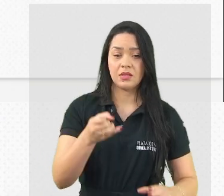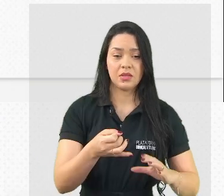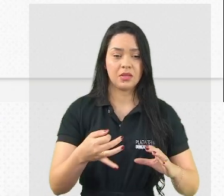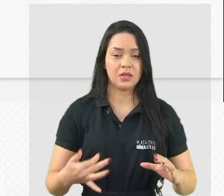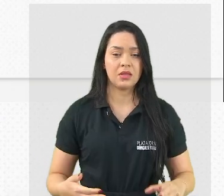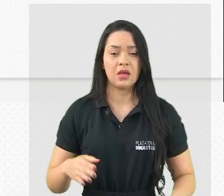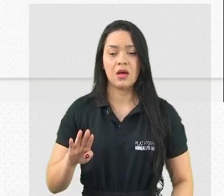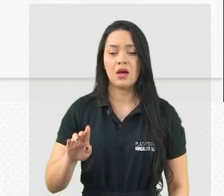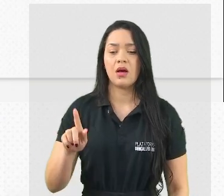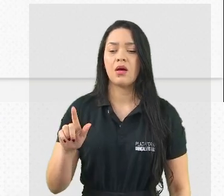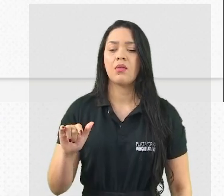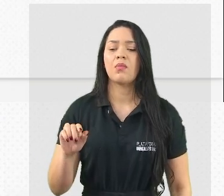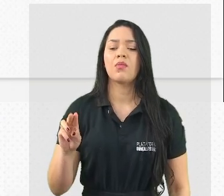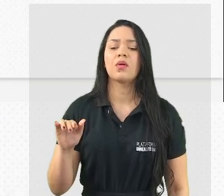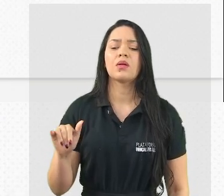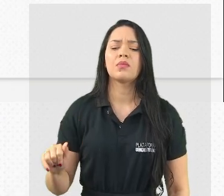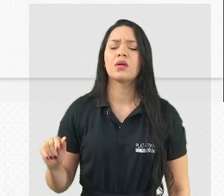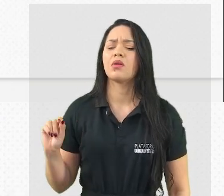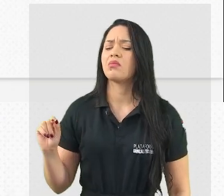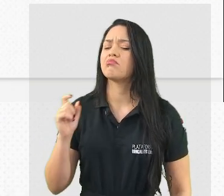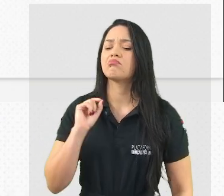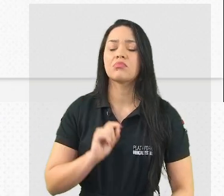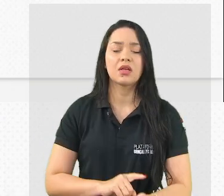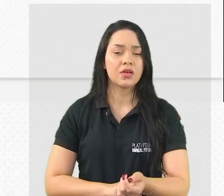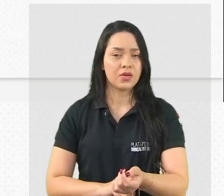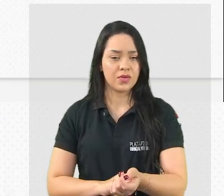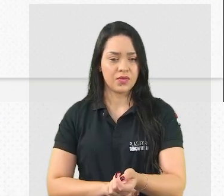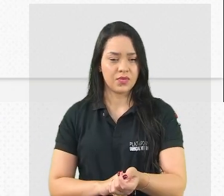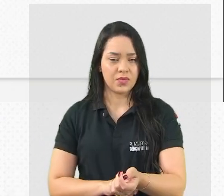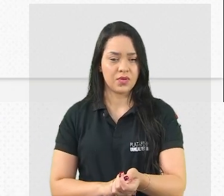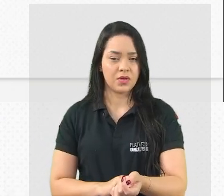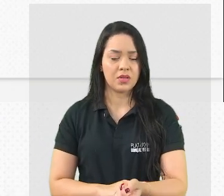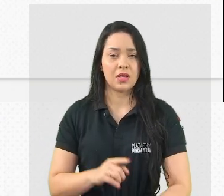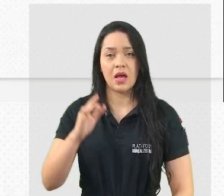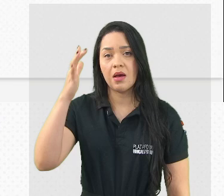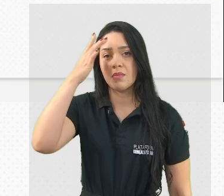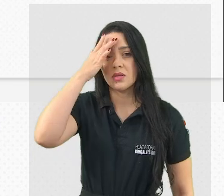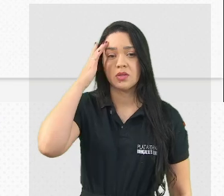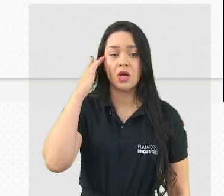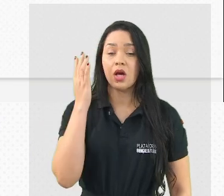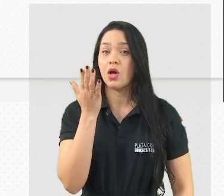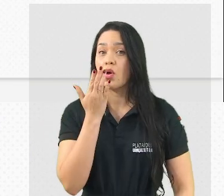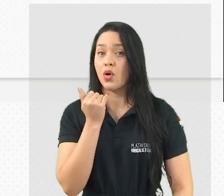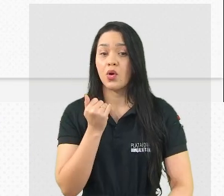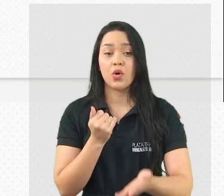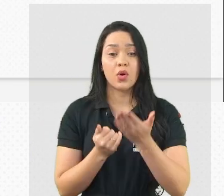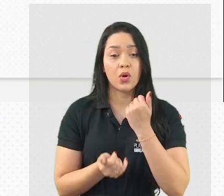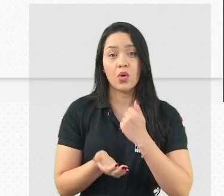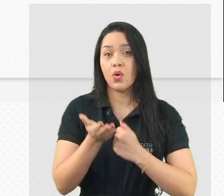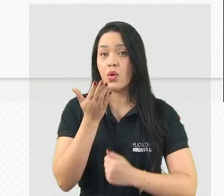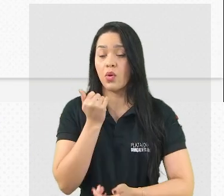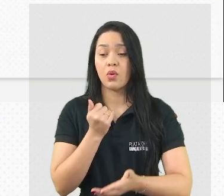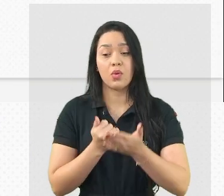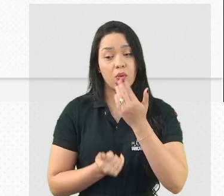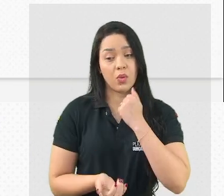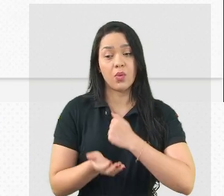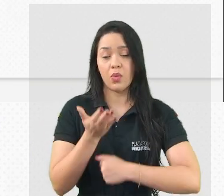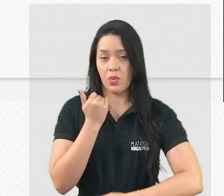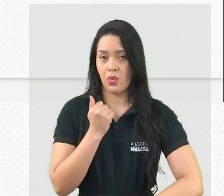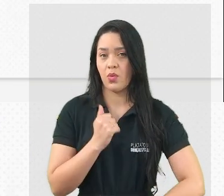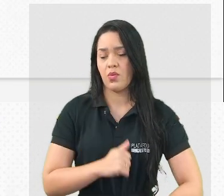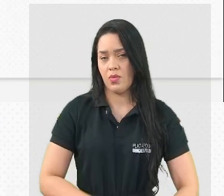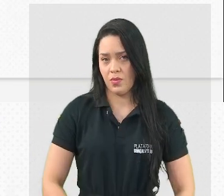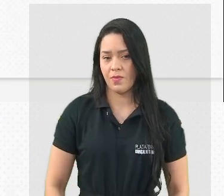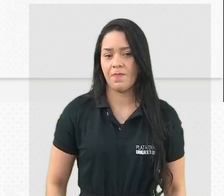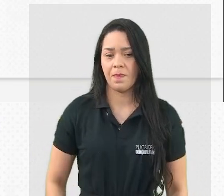da bulimia é o quê? O que seria essa bulimia nervosa? A pessoa bulímica, ela come em grande quantidade.